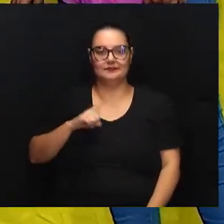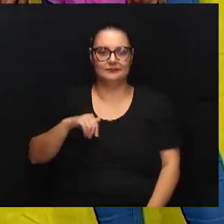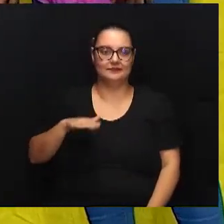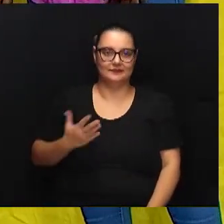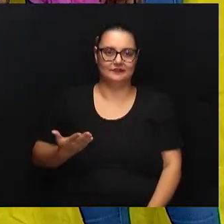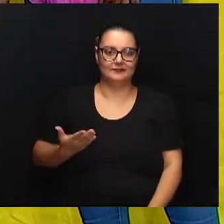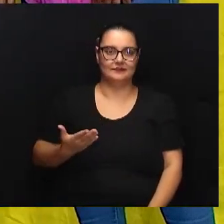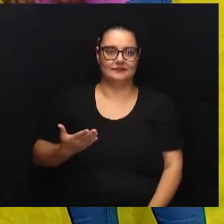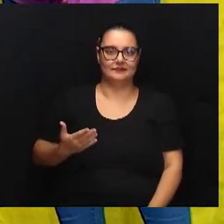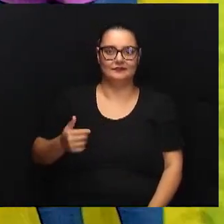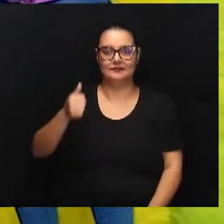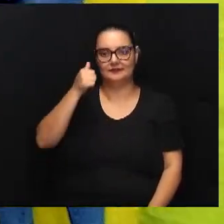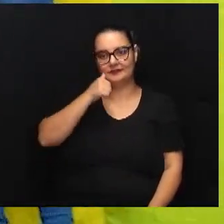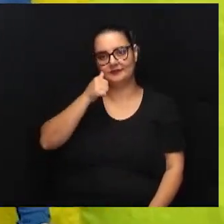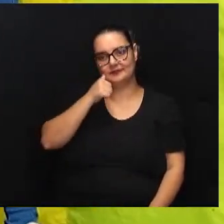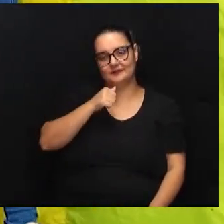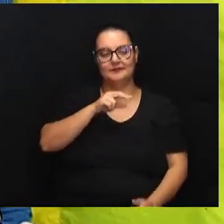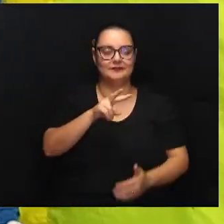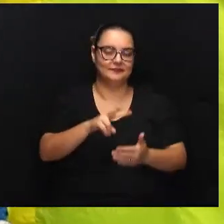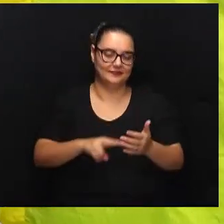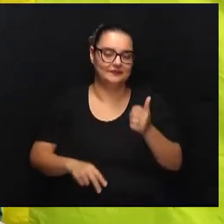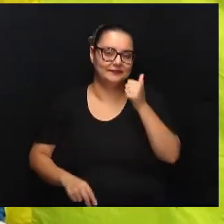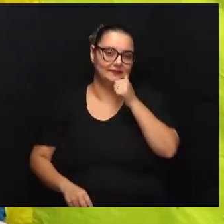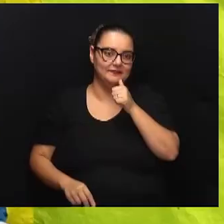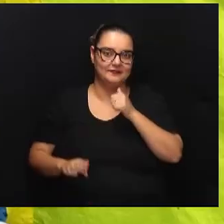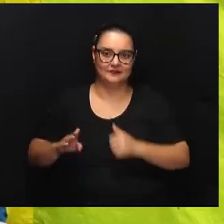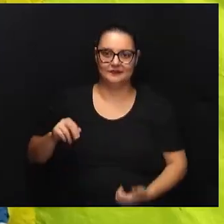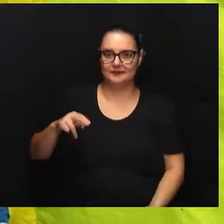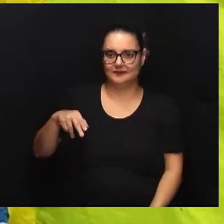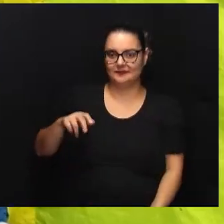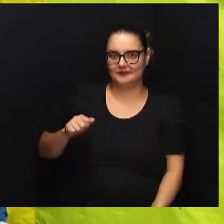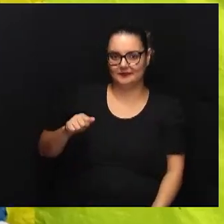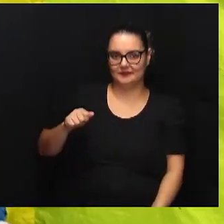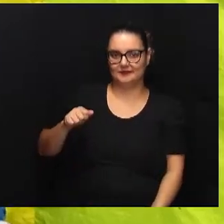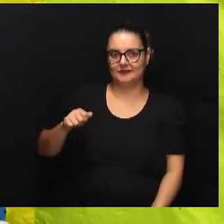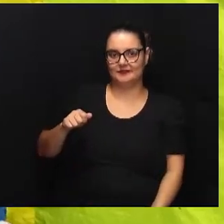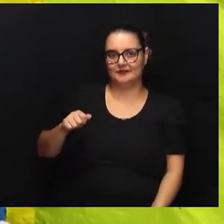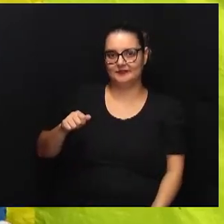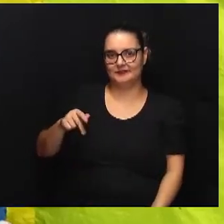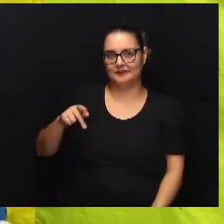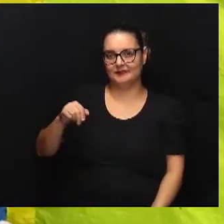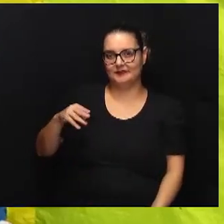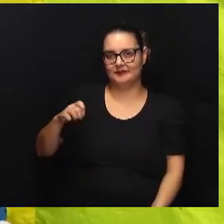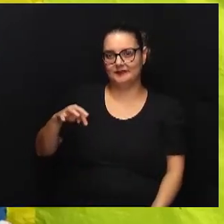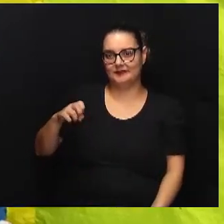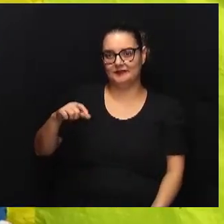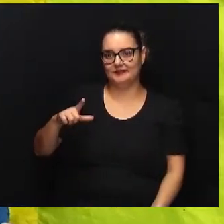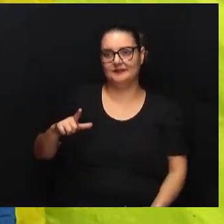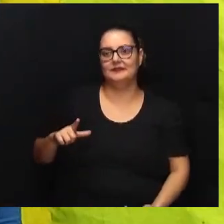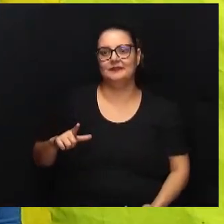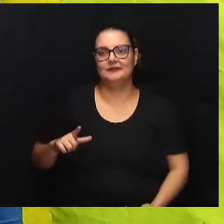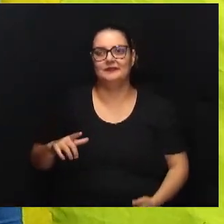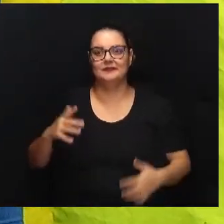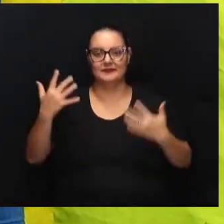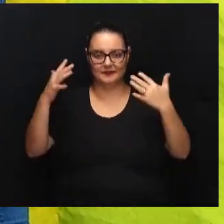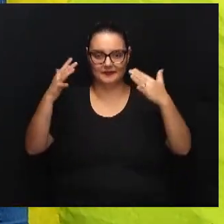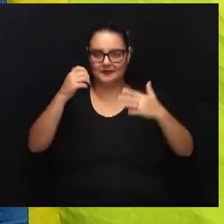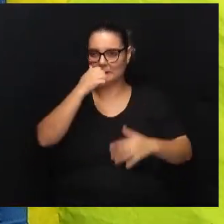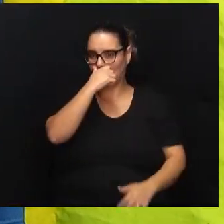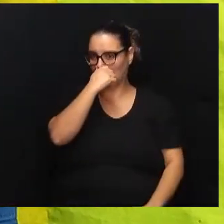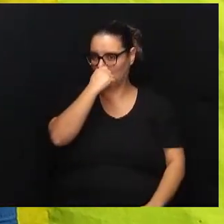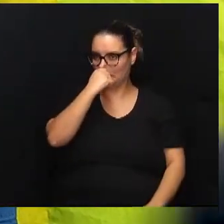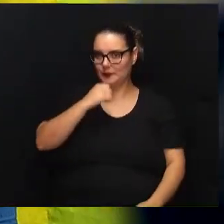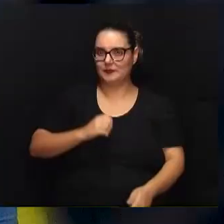não existe mais, e que hoje, inclusive, toca o Mulheres que Leem Mulheres, Bruna Pimentel Silento.